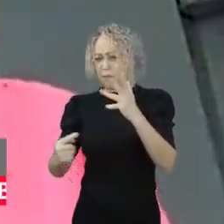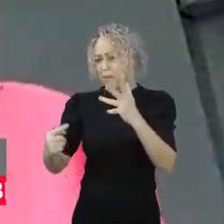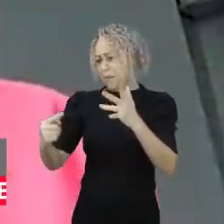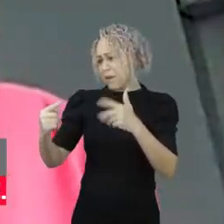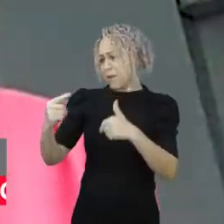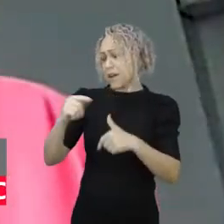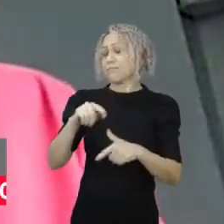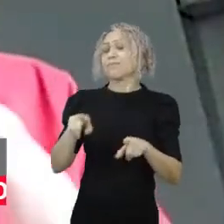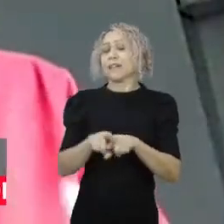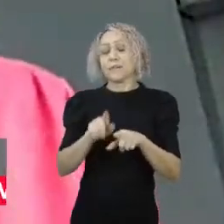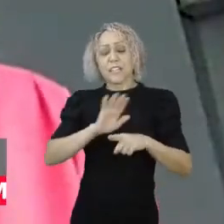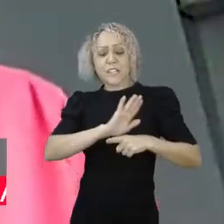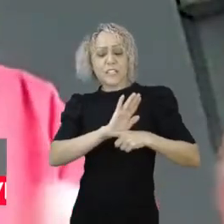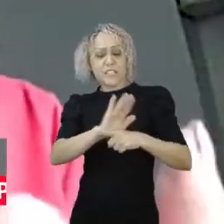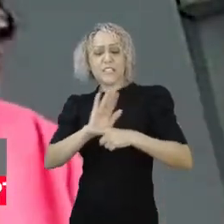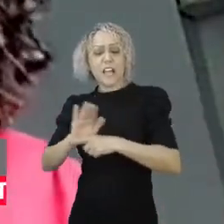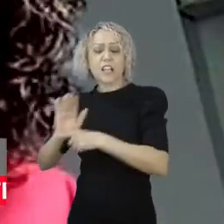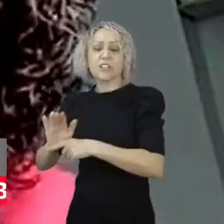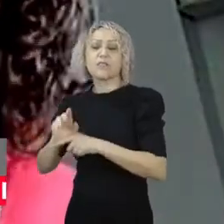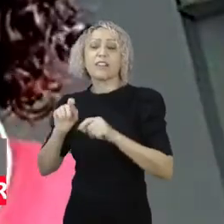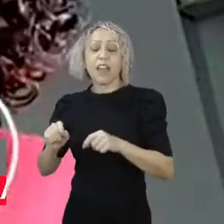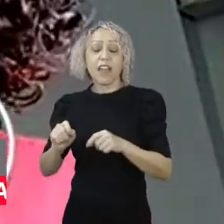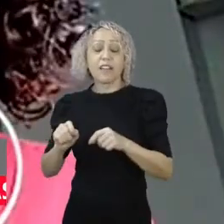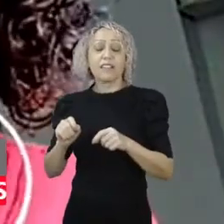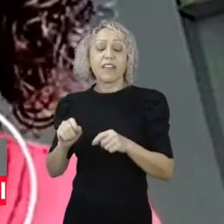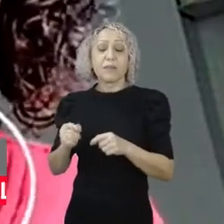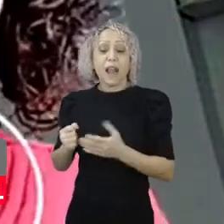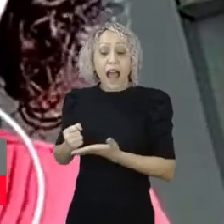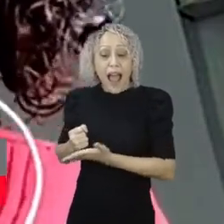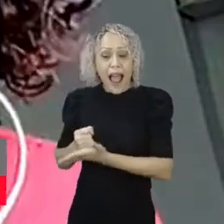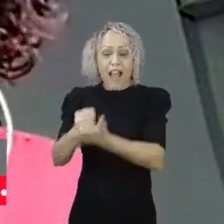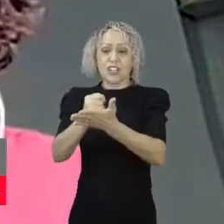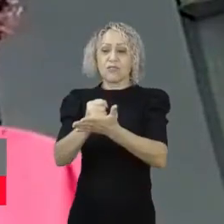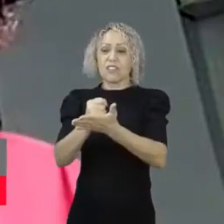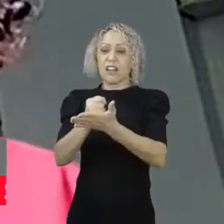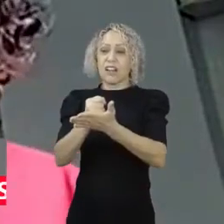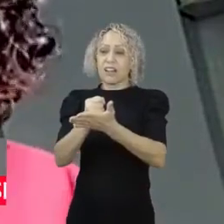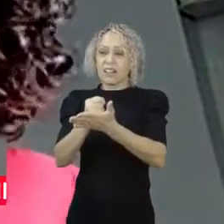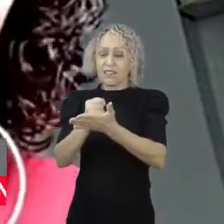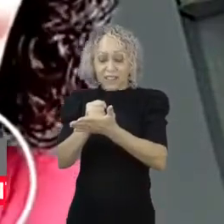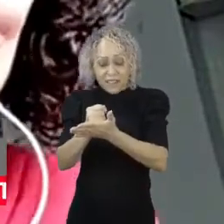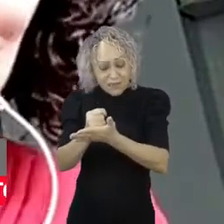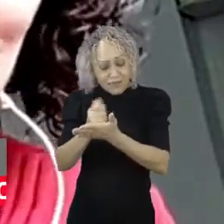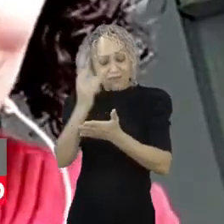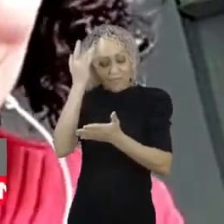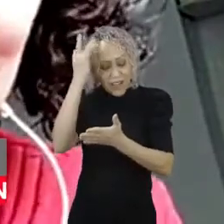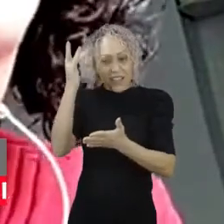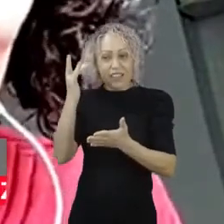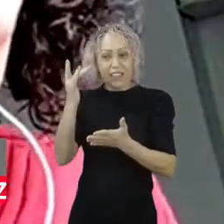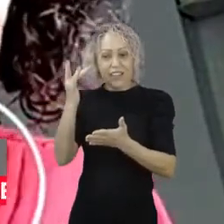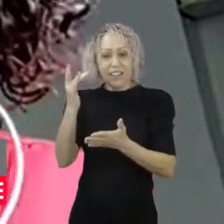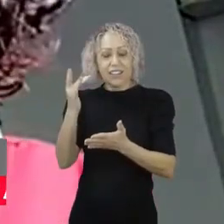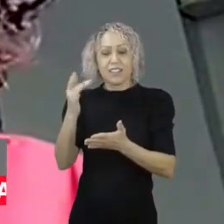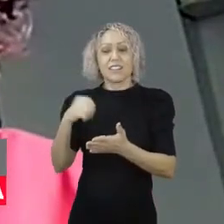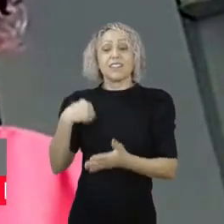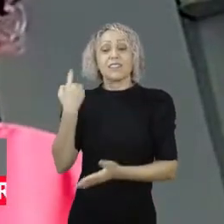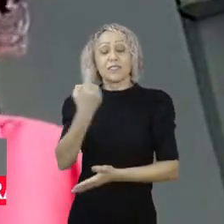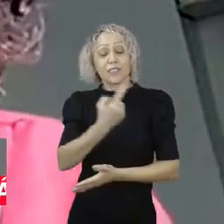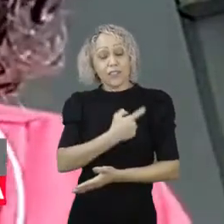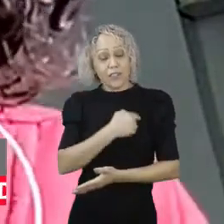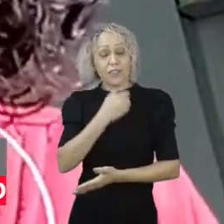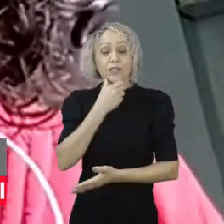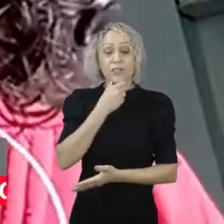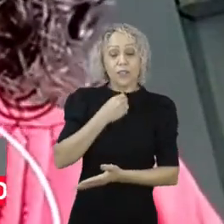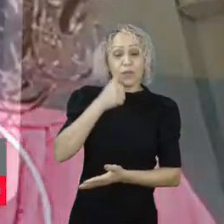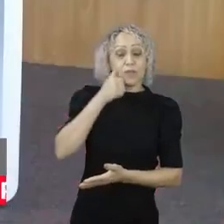coisa que pode facilitar a candidatura das nossas vereadoras e dos nossos